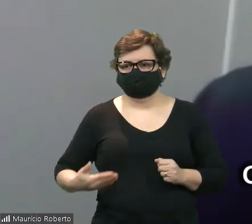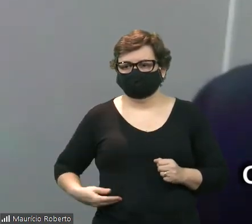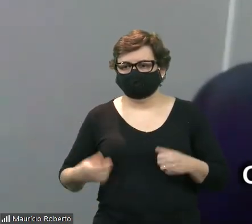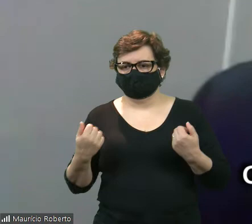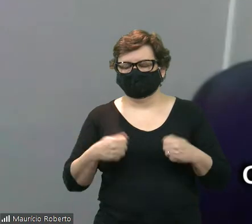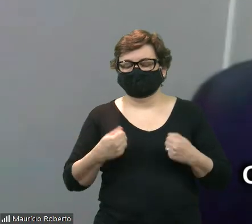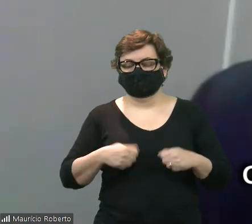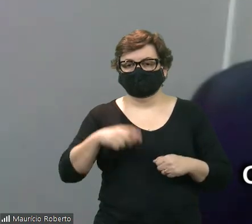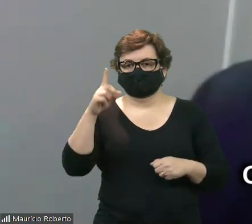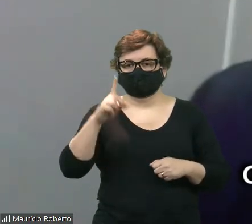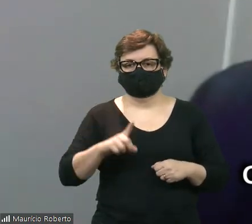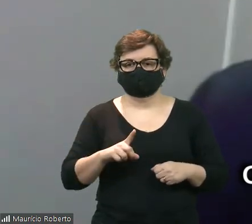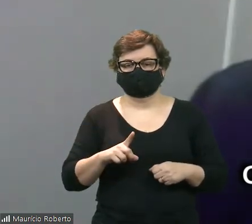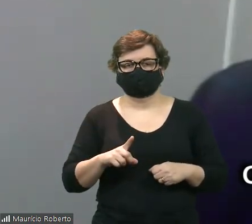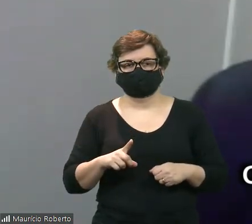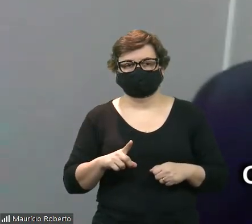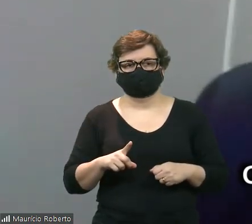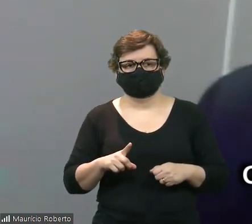ser